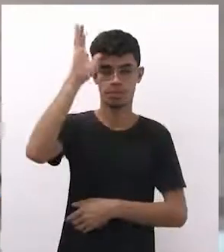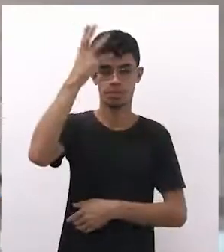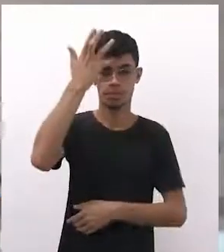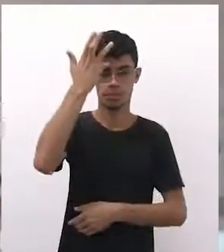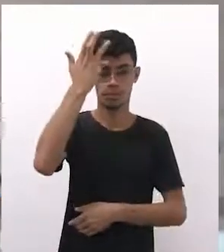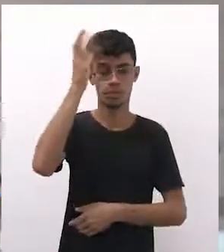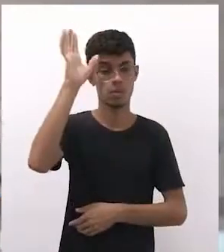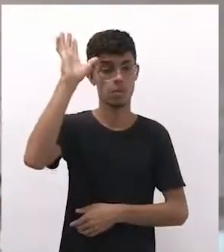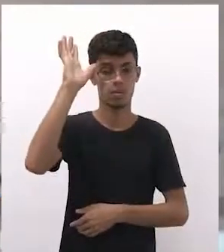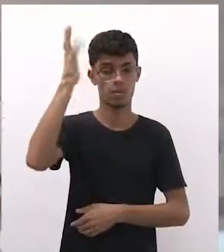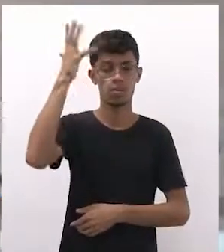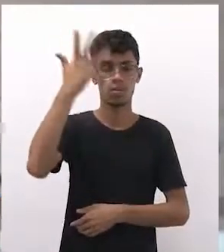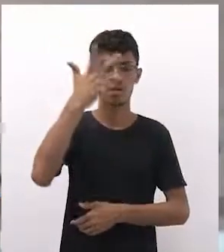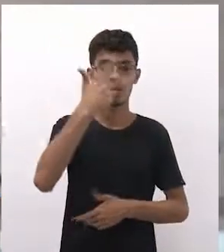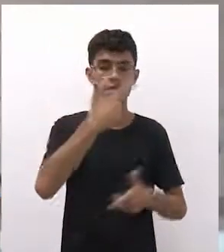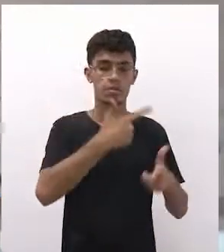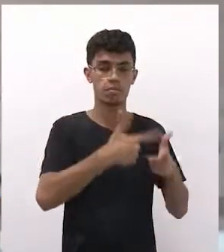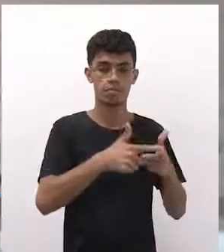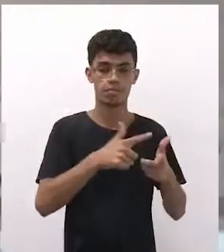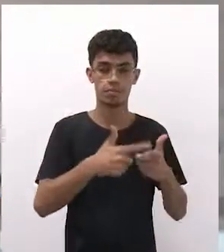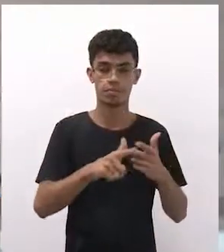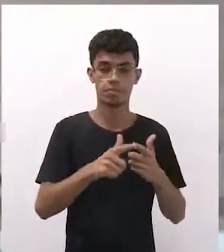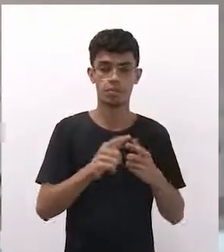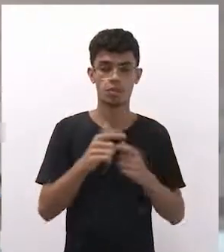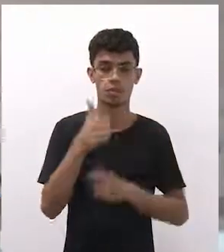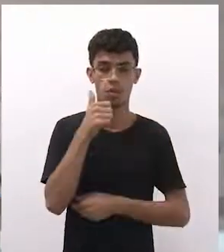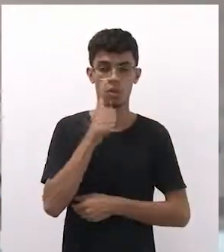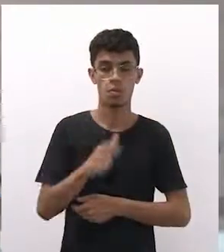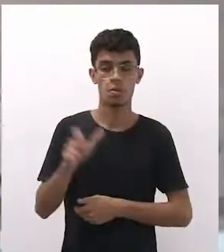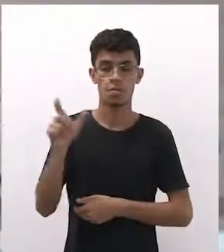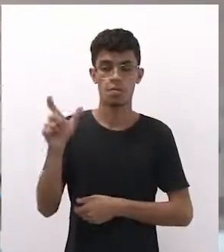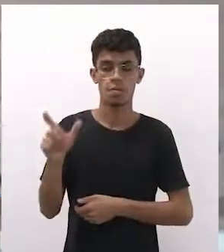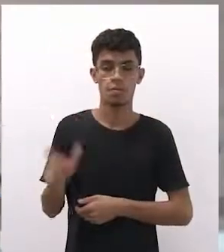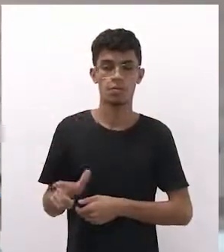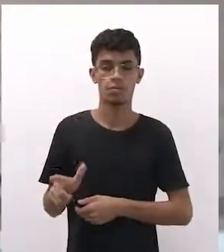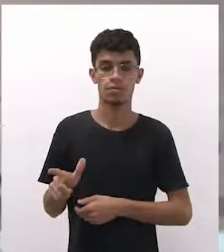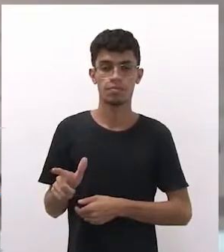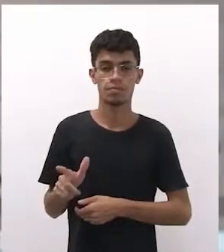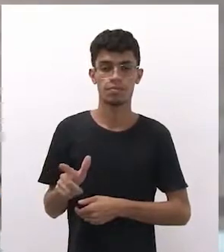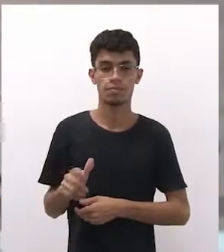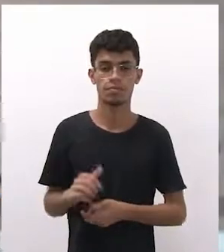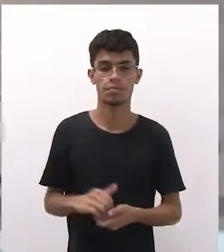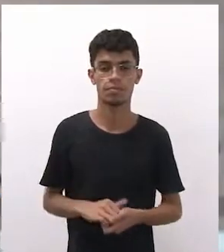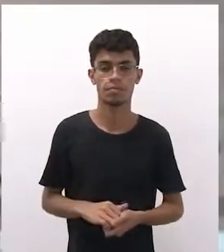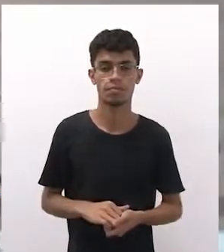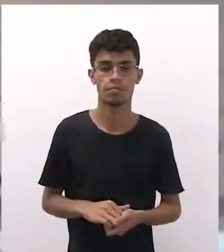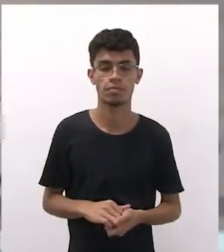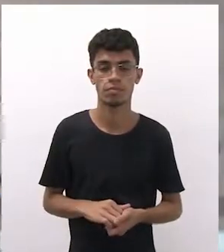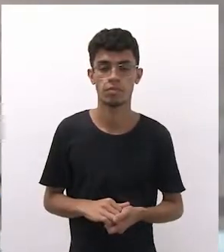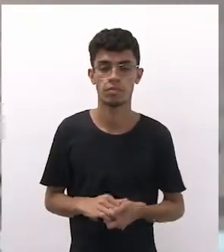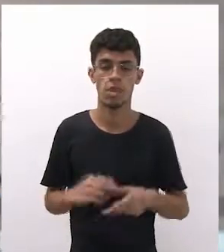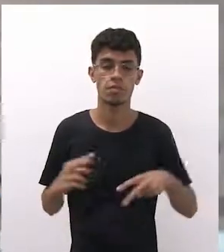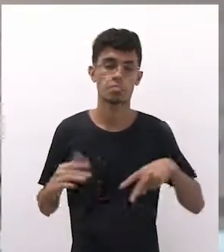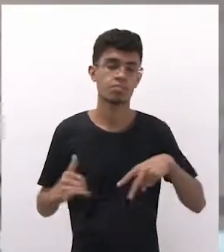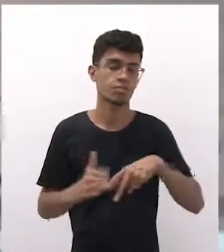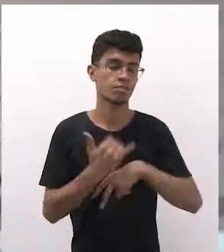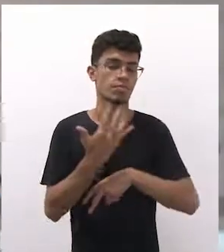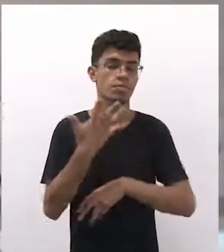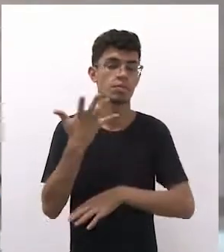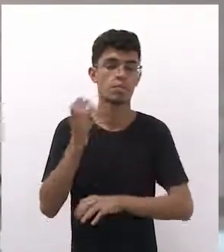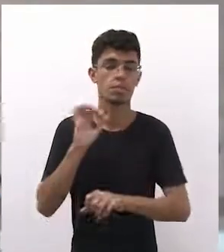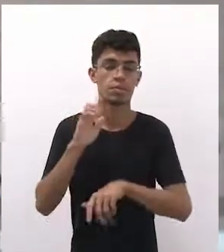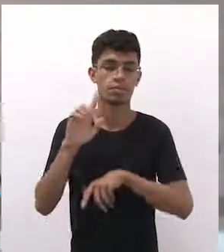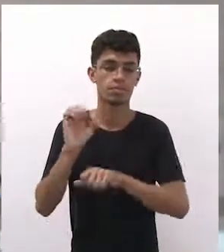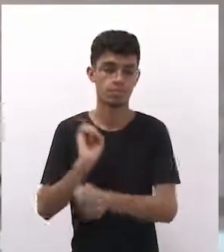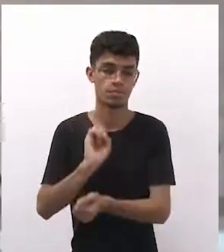para resolver essa problemática dessas meninas que são vítimas de exploração. Mas, e